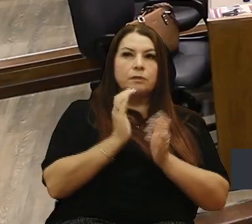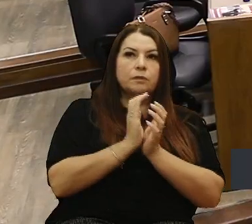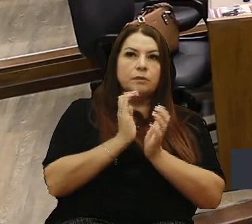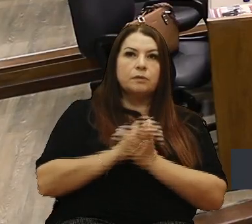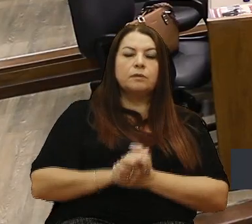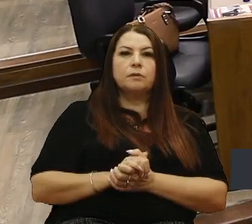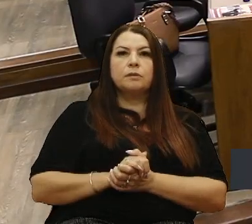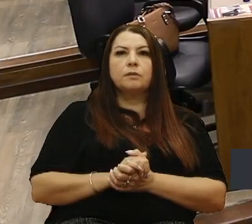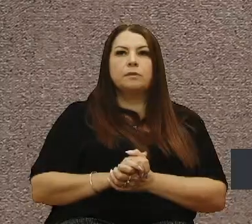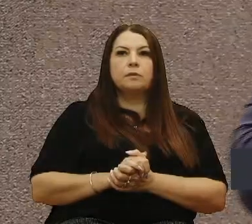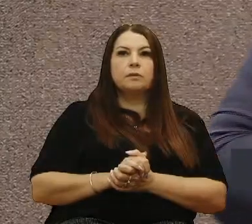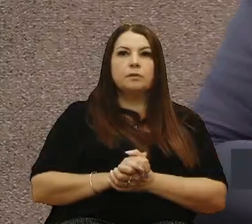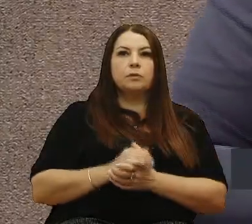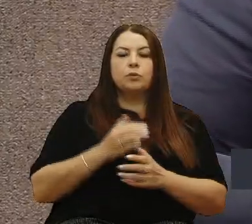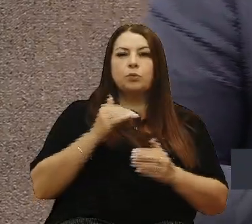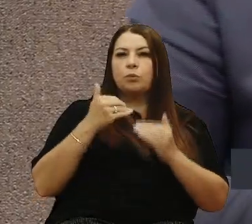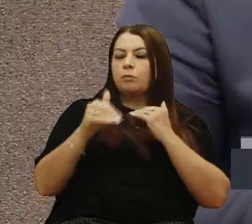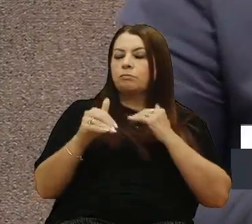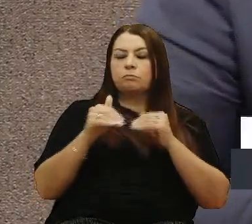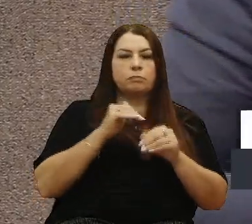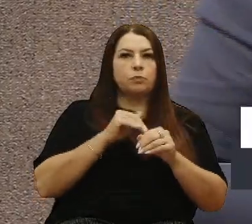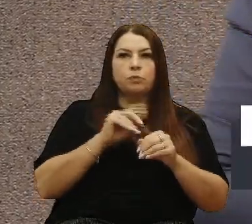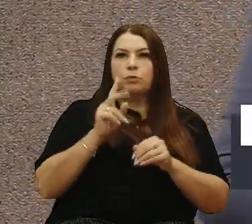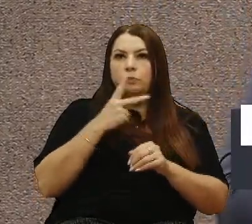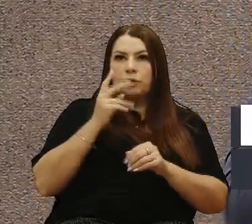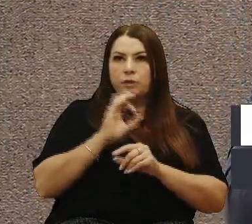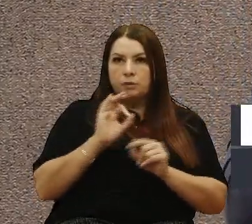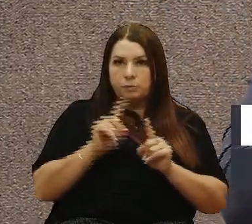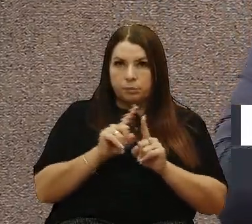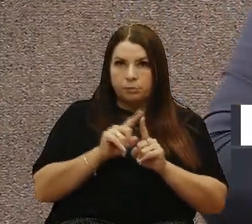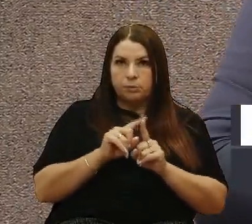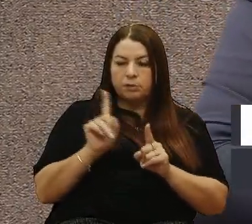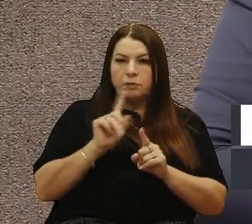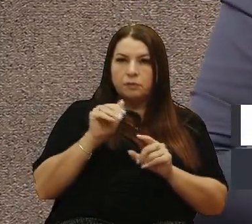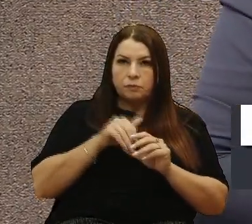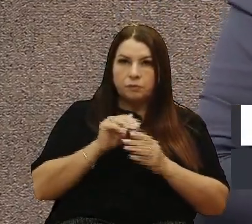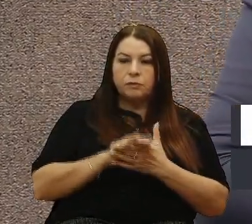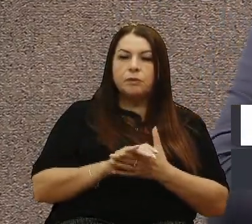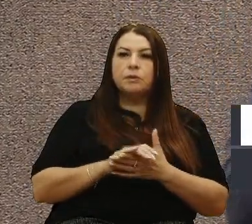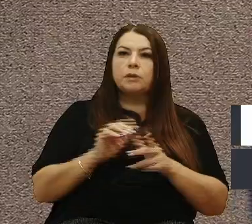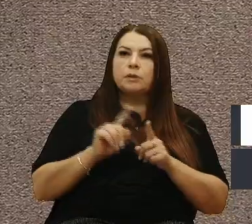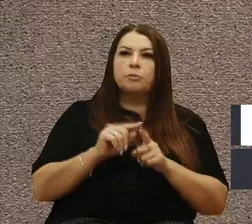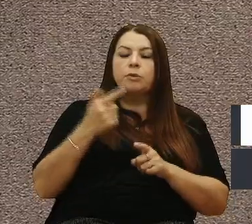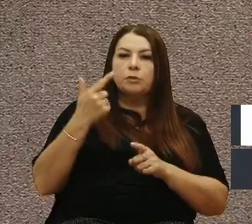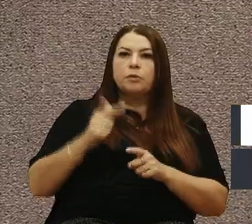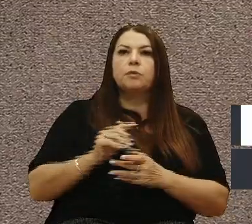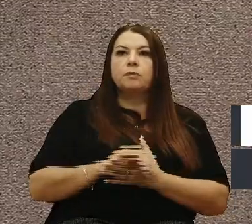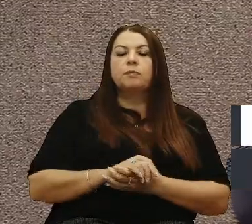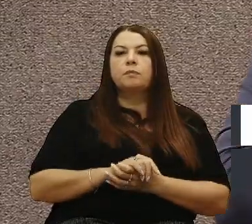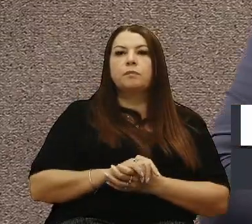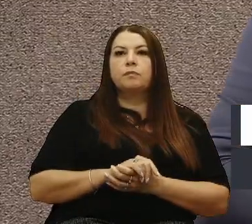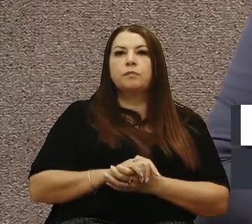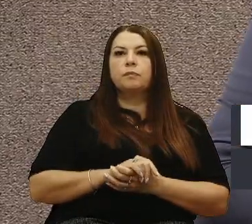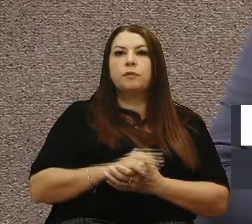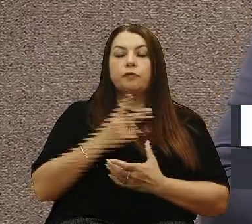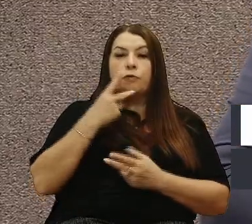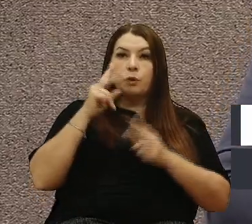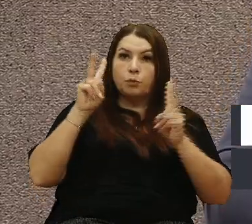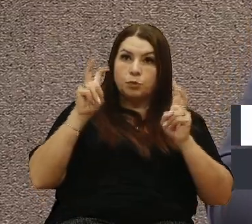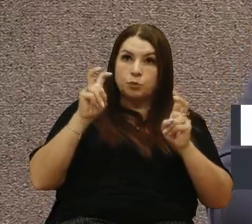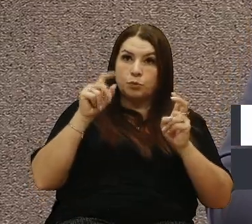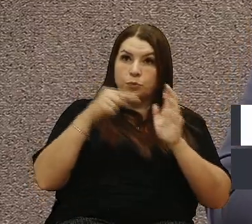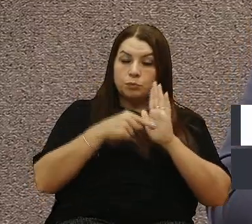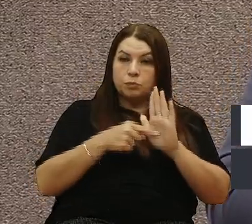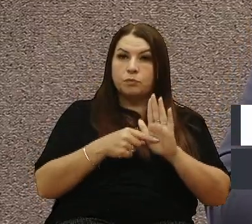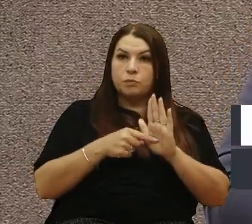colegas, os prós, os contrários, aqueles que não se manifestaram também, que irão votar. E, mais uma vez, puxar o assunto, né, trazer o assunto à